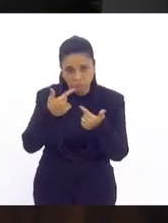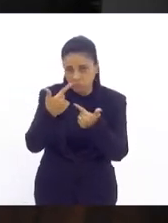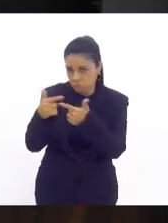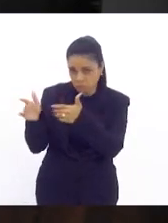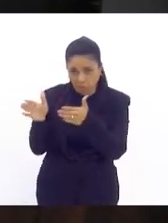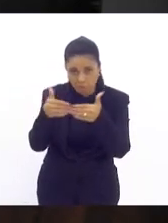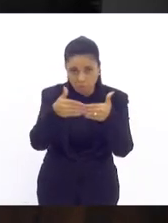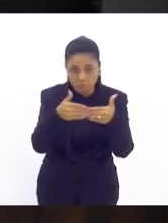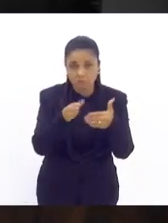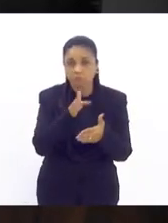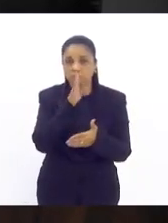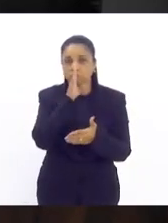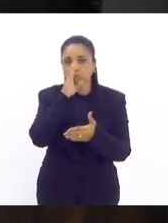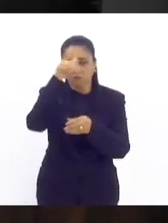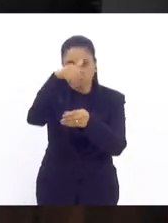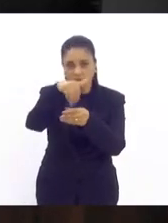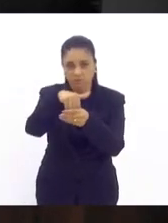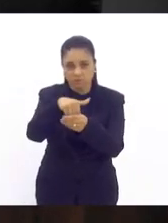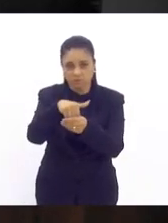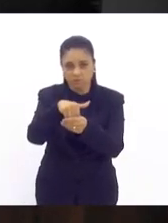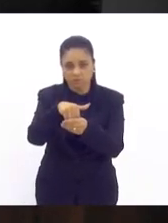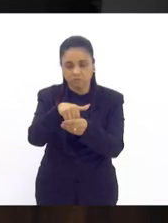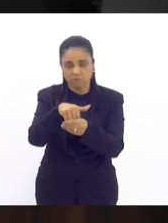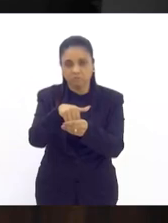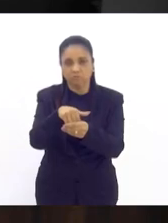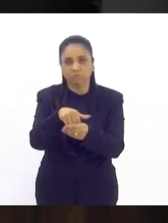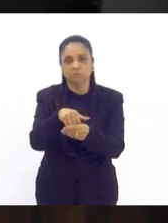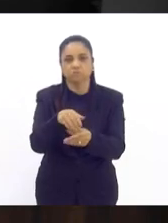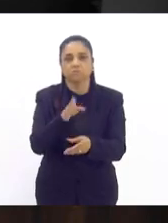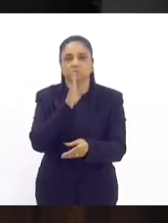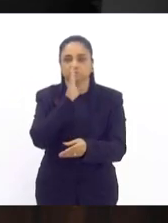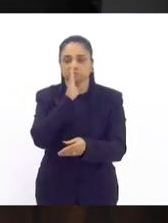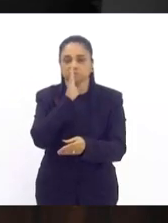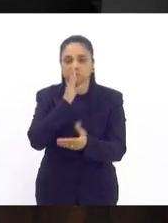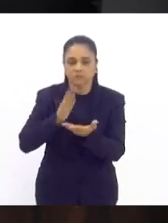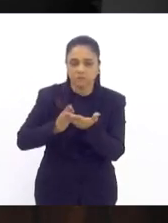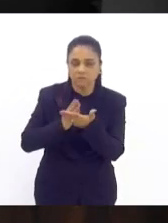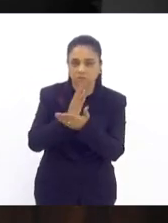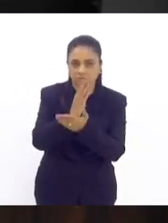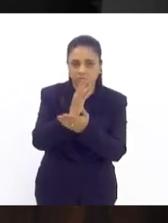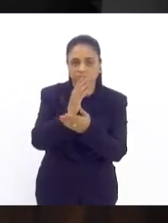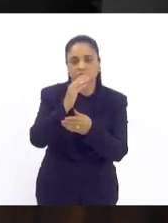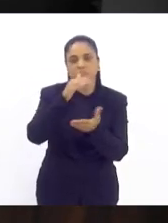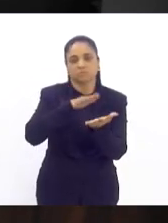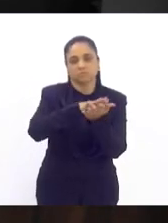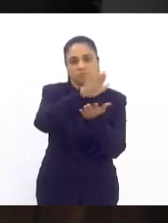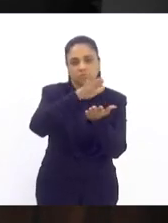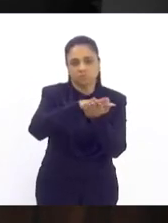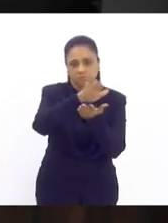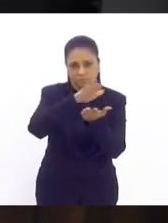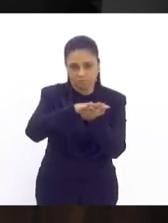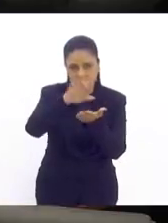e votação senhores que aprovam permanece Como estão aprovado a publicação